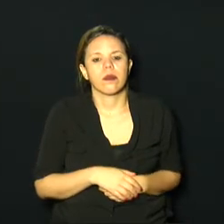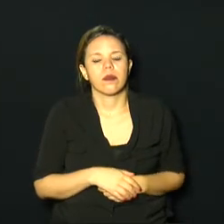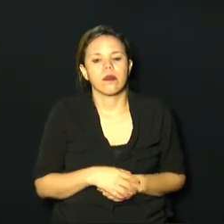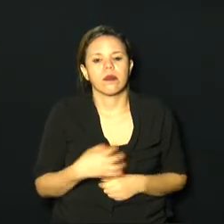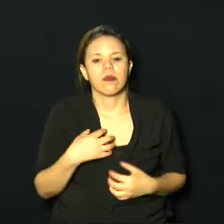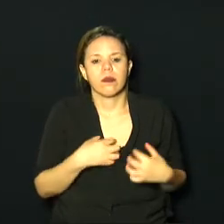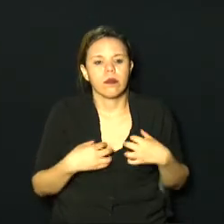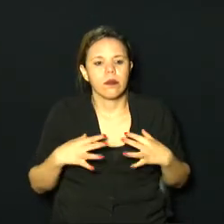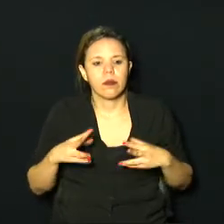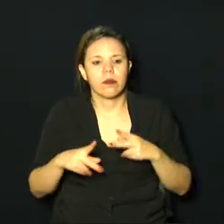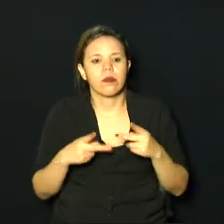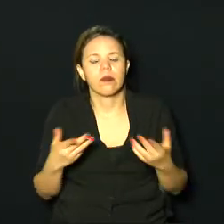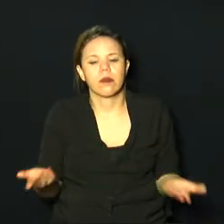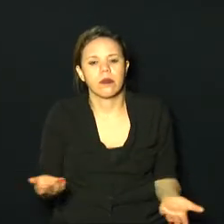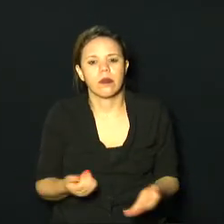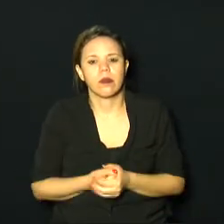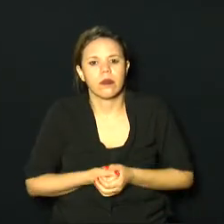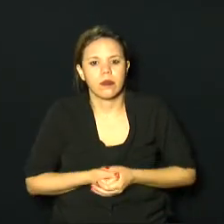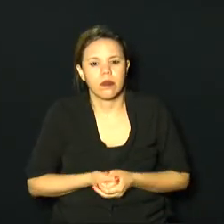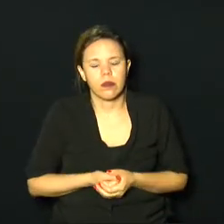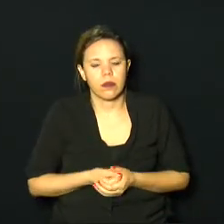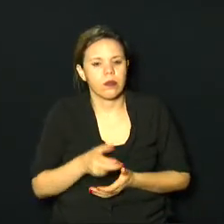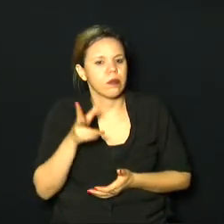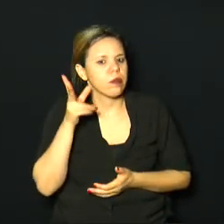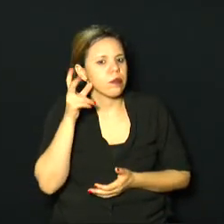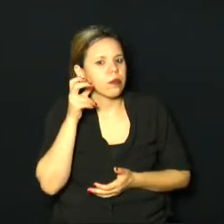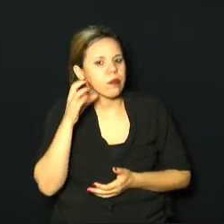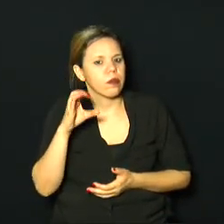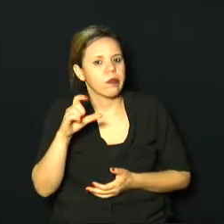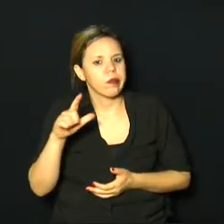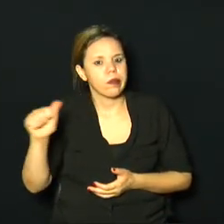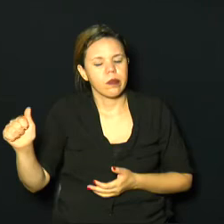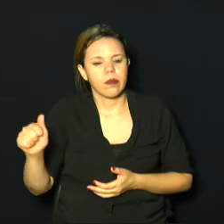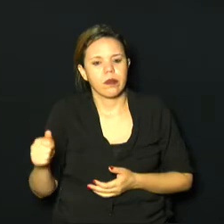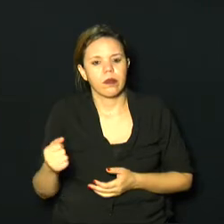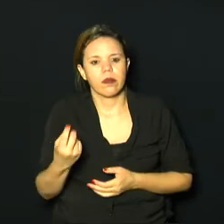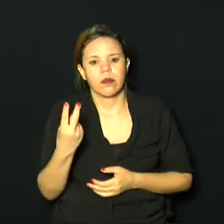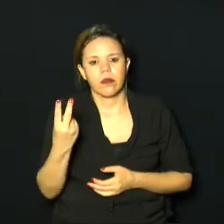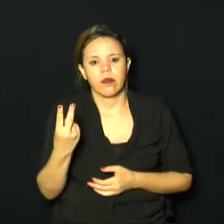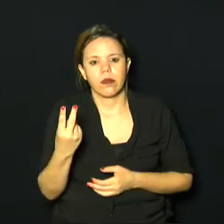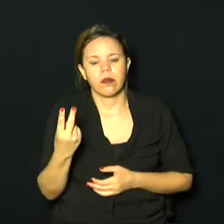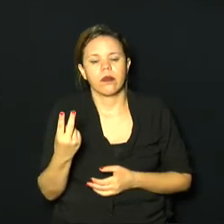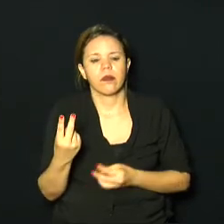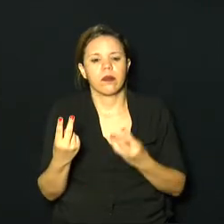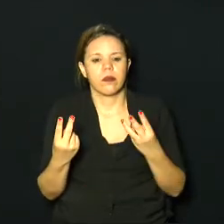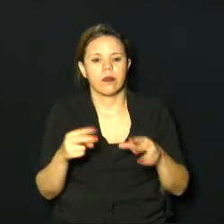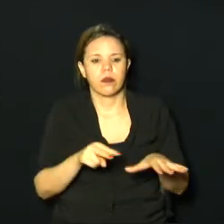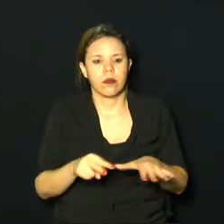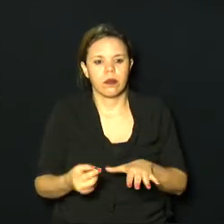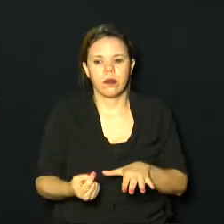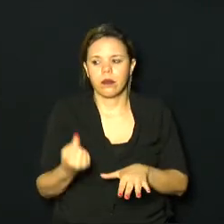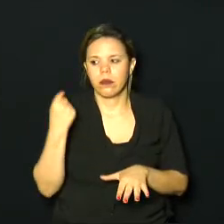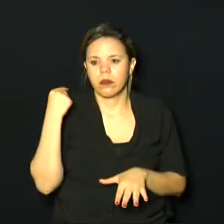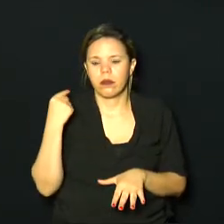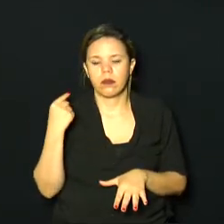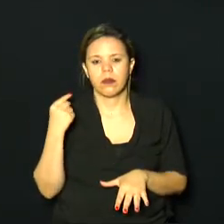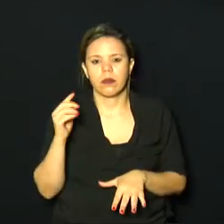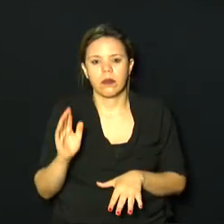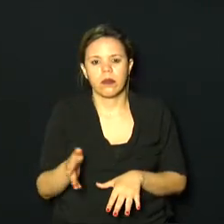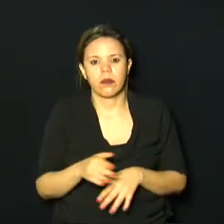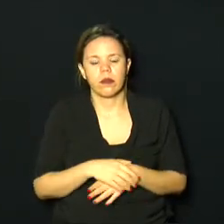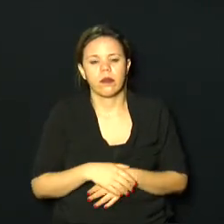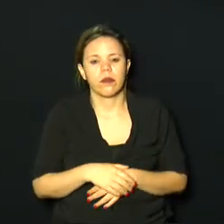constrange a todos, né? Ouvindo a Célia 2, 3 semanas atrás, eu fiquei muito, já